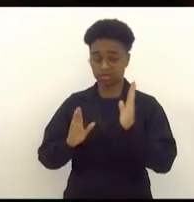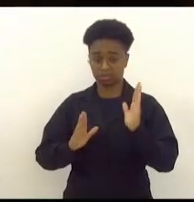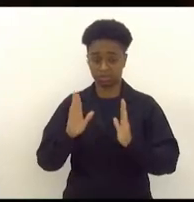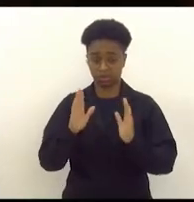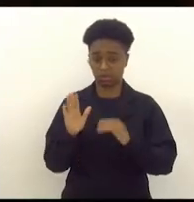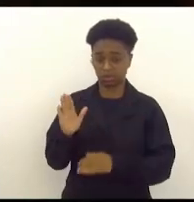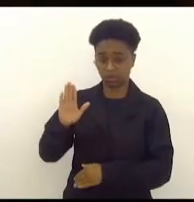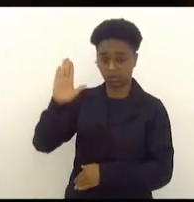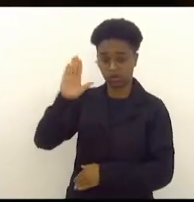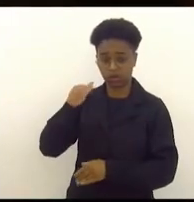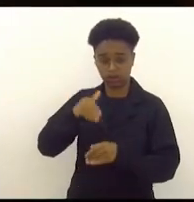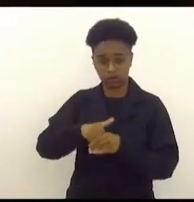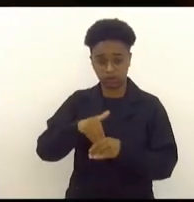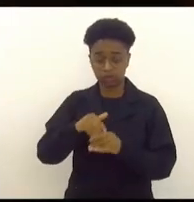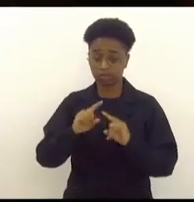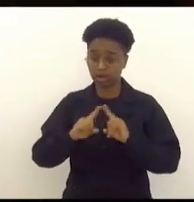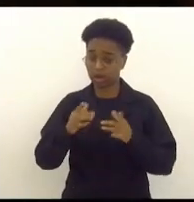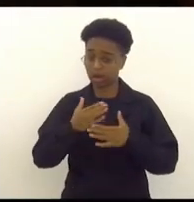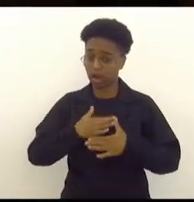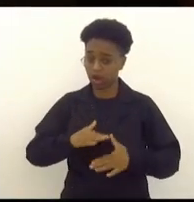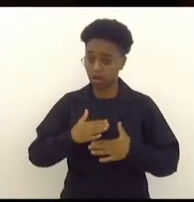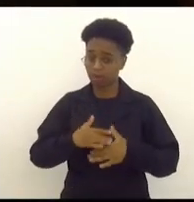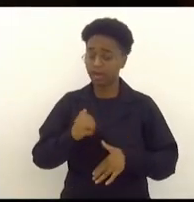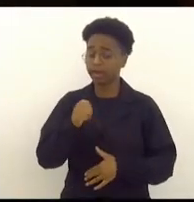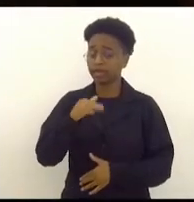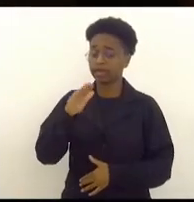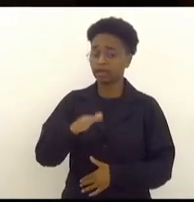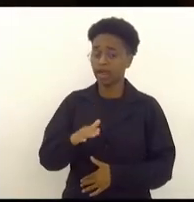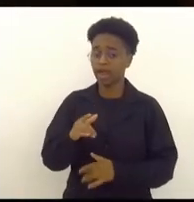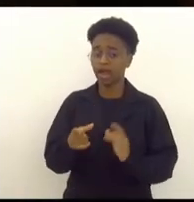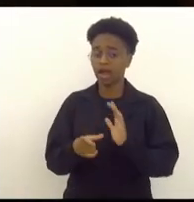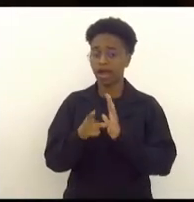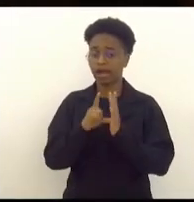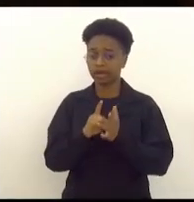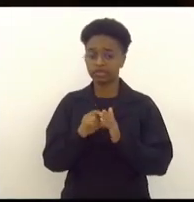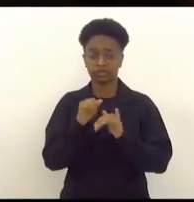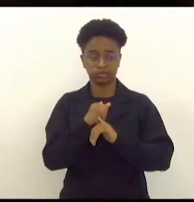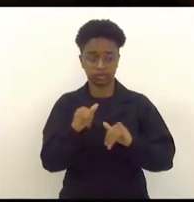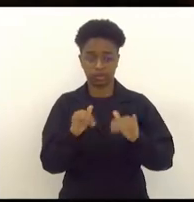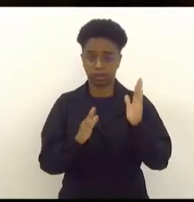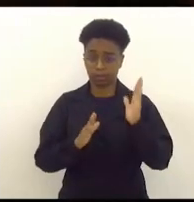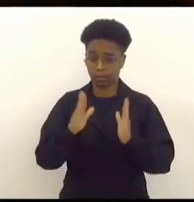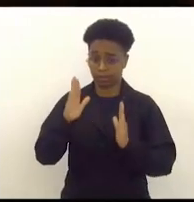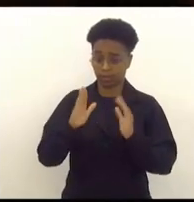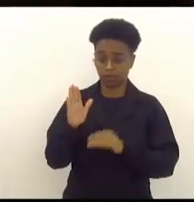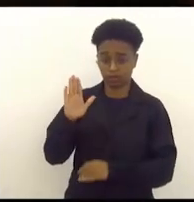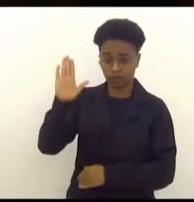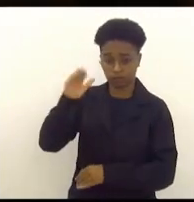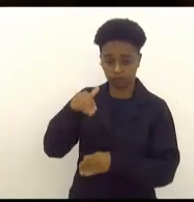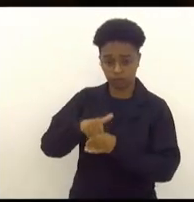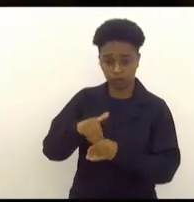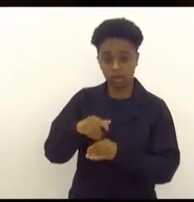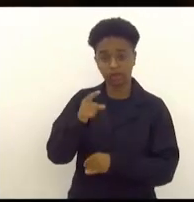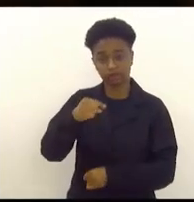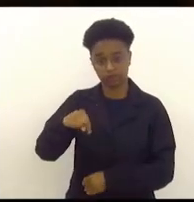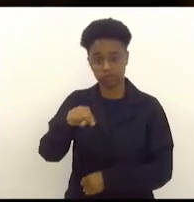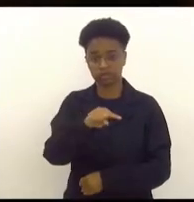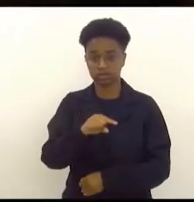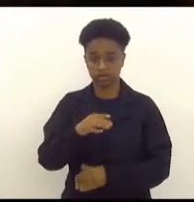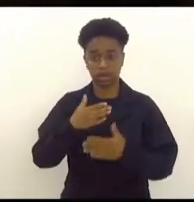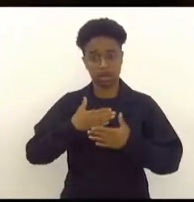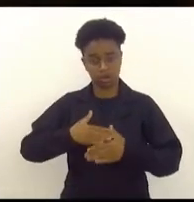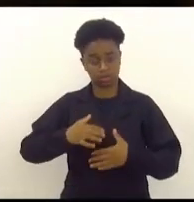Mas calma quem tá antecipando o processo eleitoral São vossas excelências estão muito